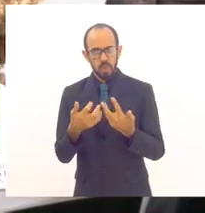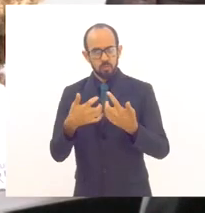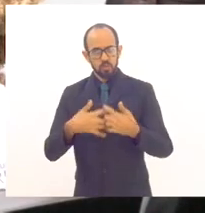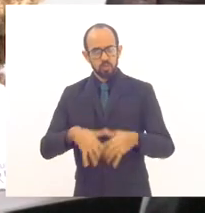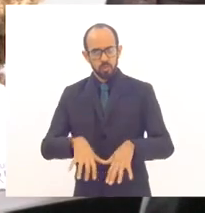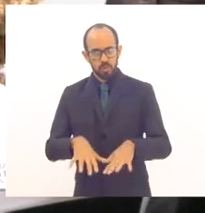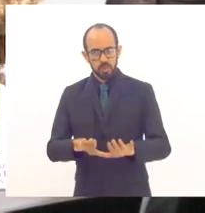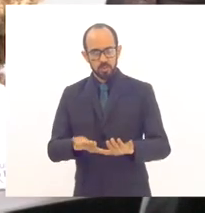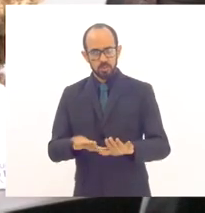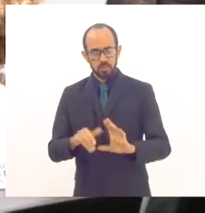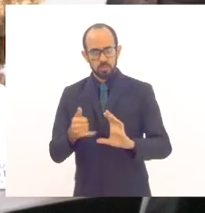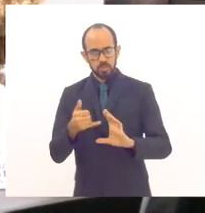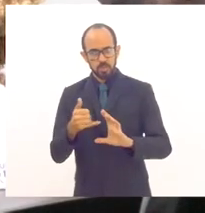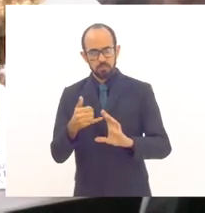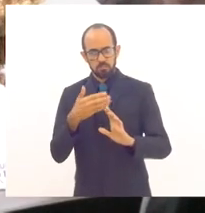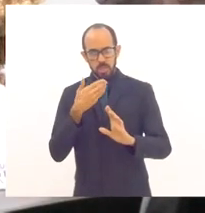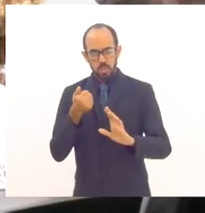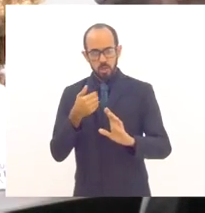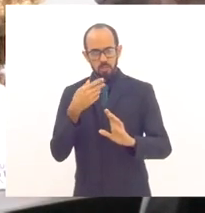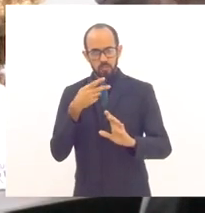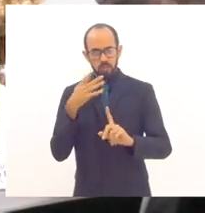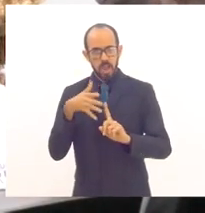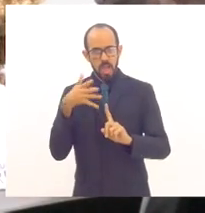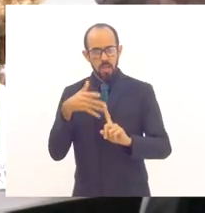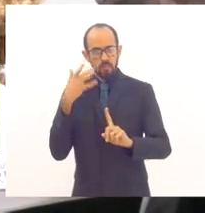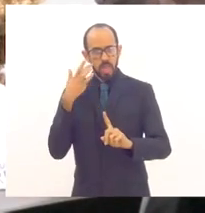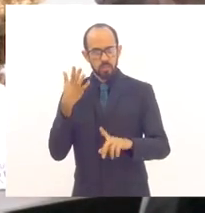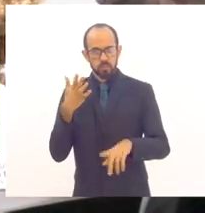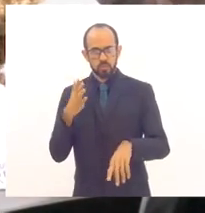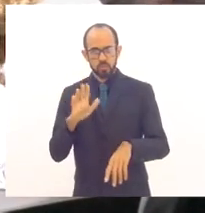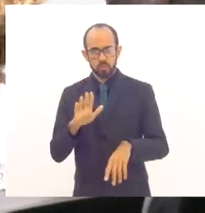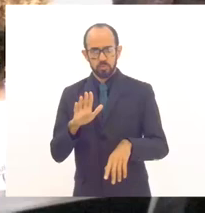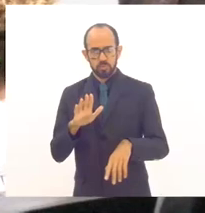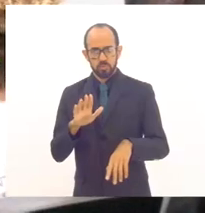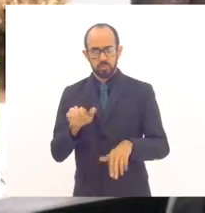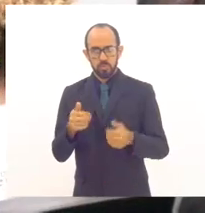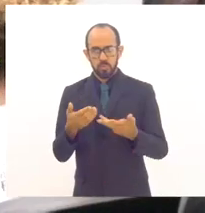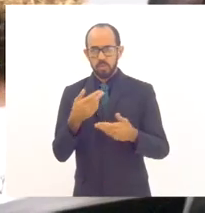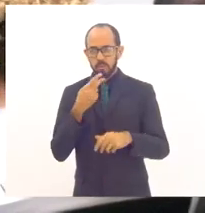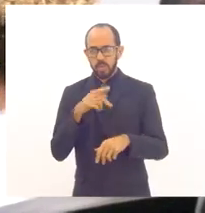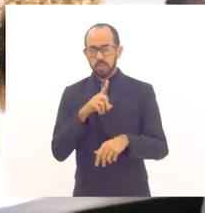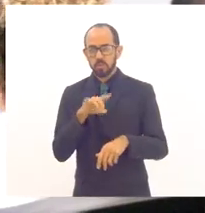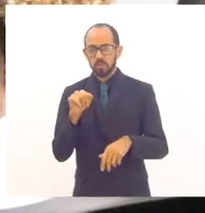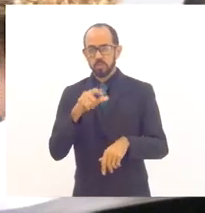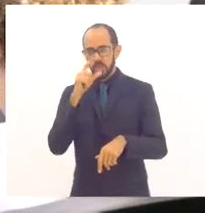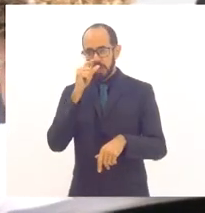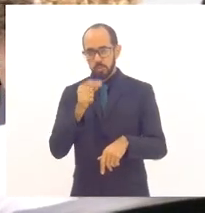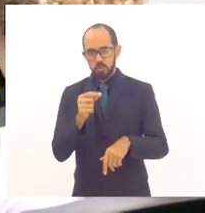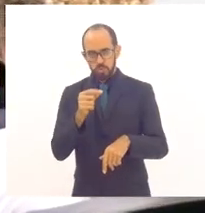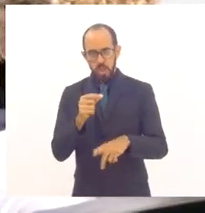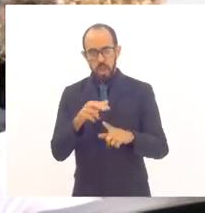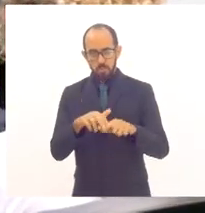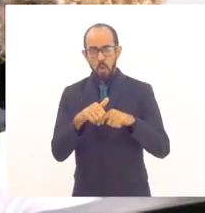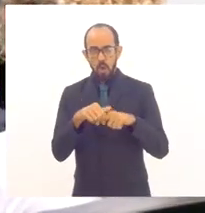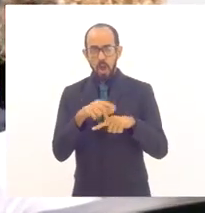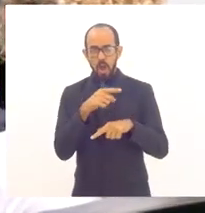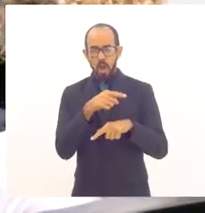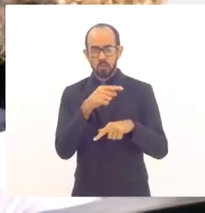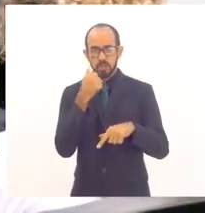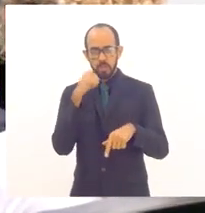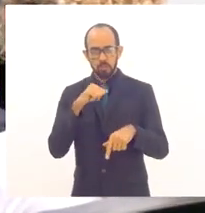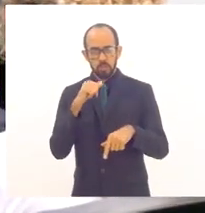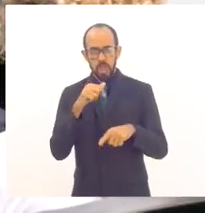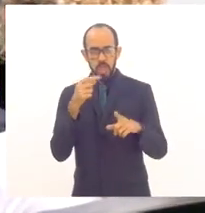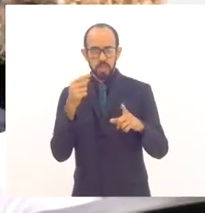fácil, o WhatsApp é melhor ainda. Então, eu acho o seguinte, quando eu falei do Halloween, é porque Halloween é bruxa. Não importa